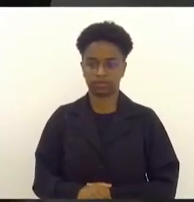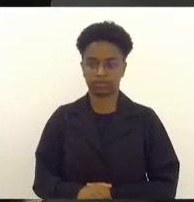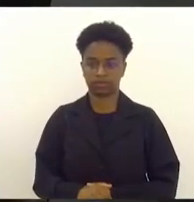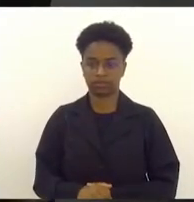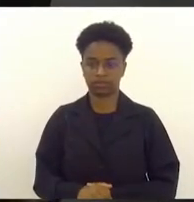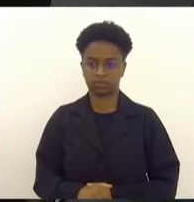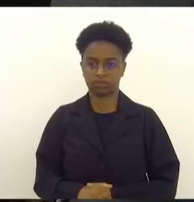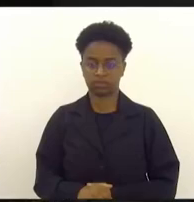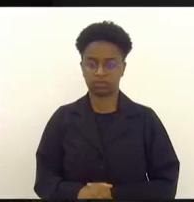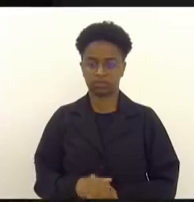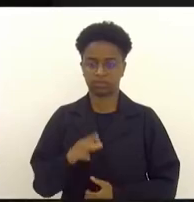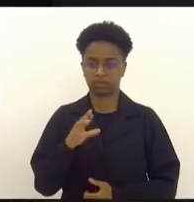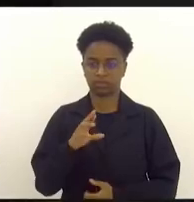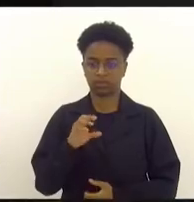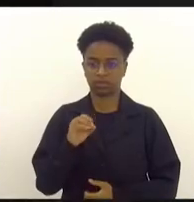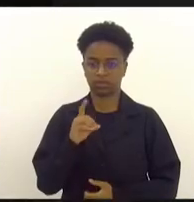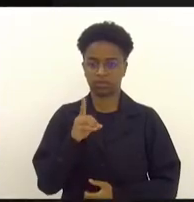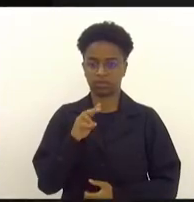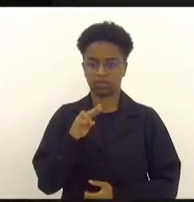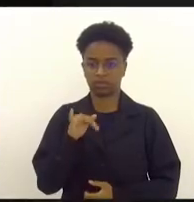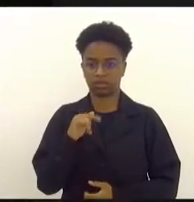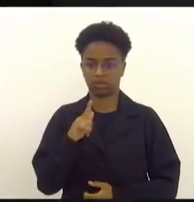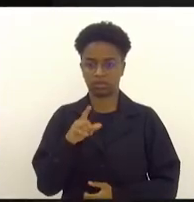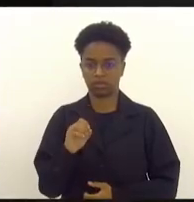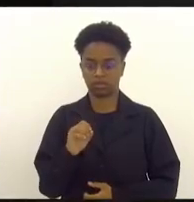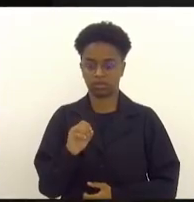Deputado Rodrigo Amorim